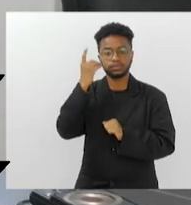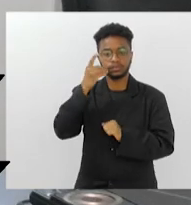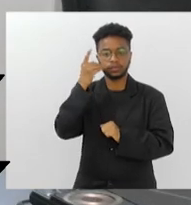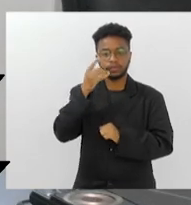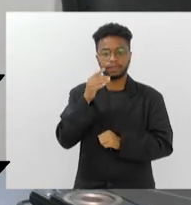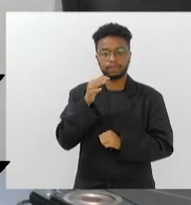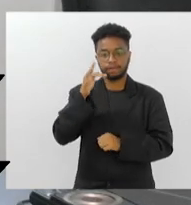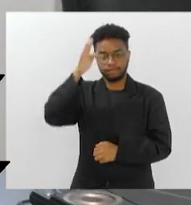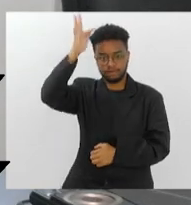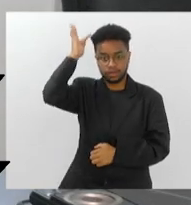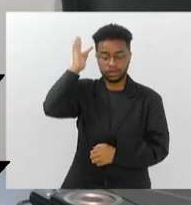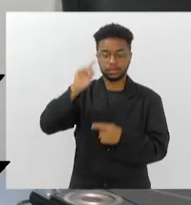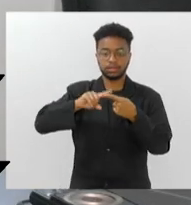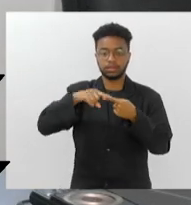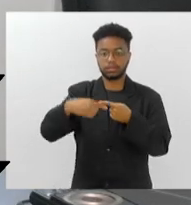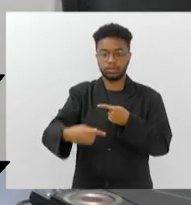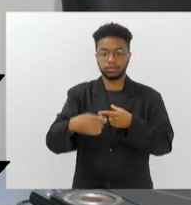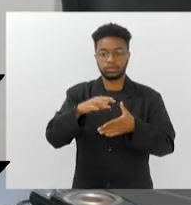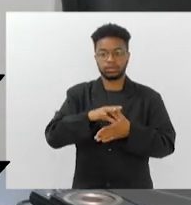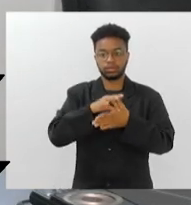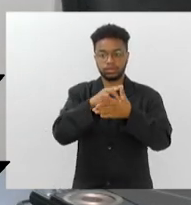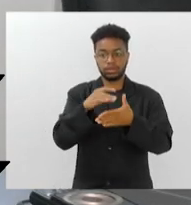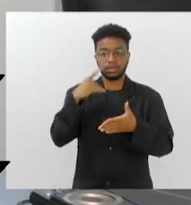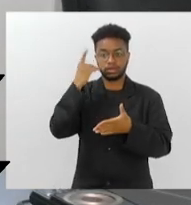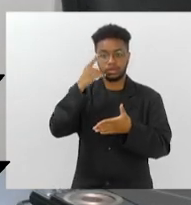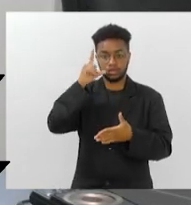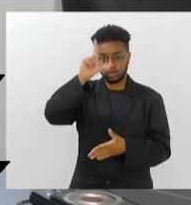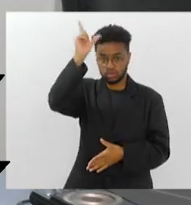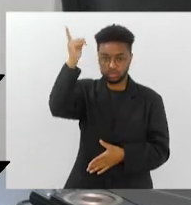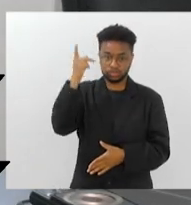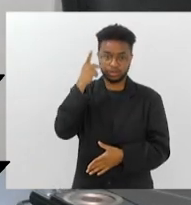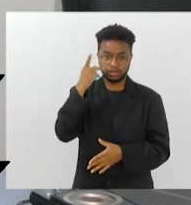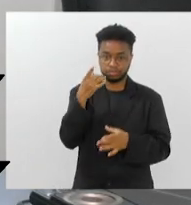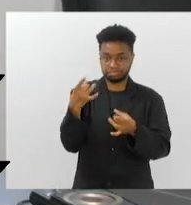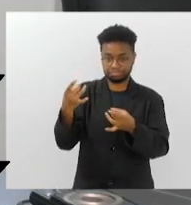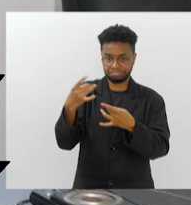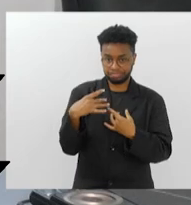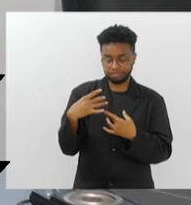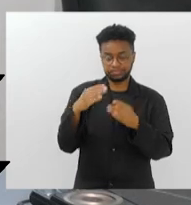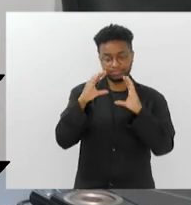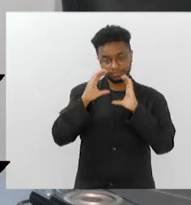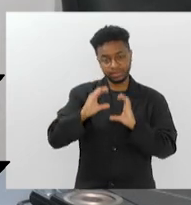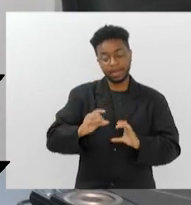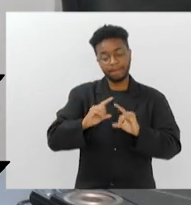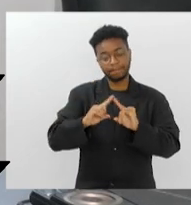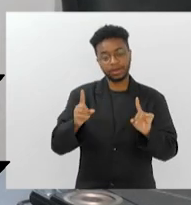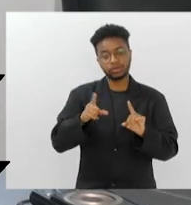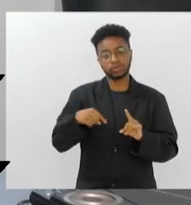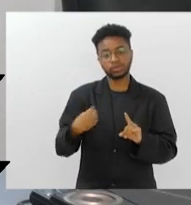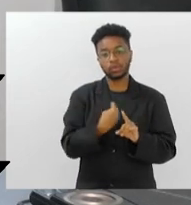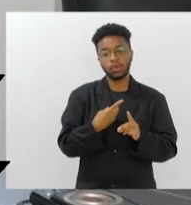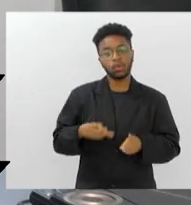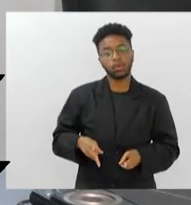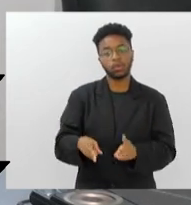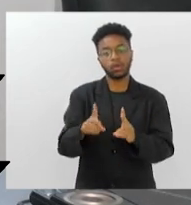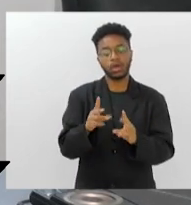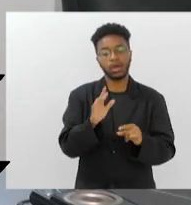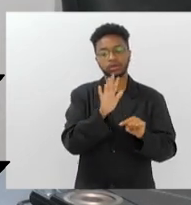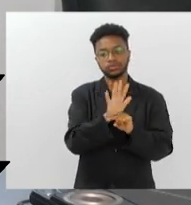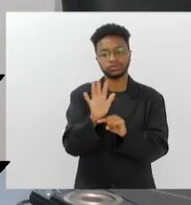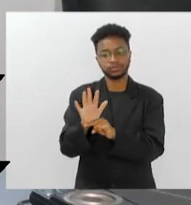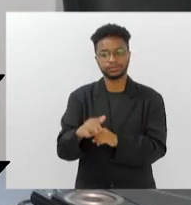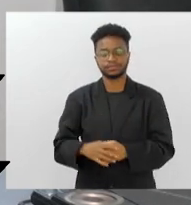liderança do deputado luí Paulo fomos rejeitados pela cidade do pelo cidadão do Rio de Janeiro a gente segue contribuindo agora na forma de projeto de